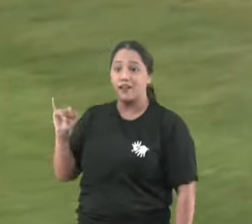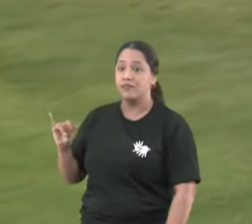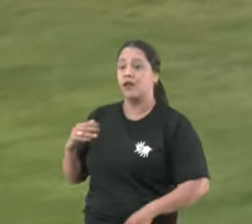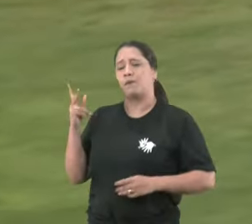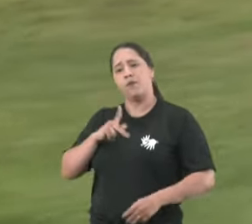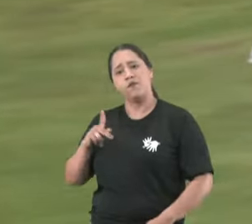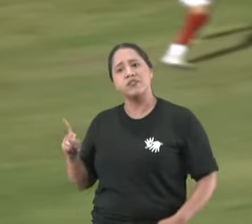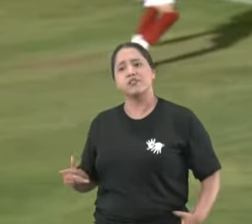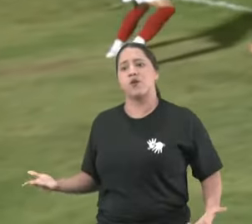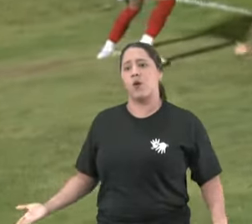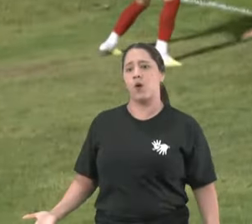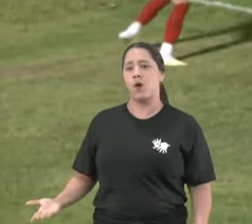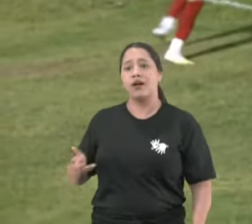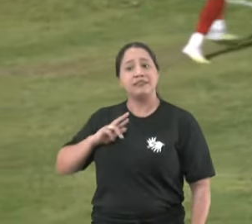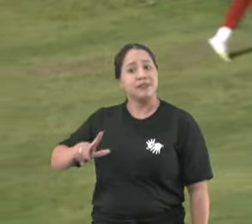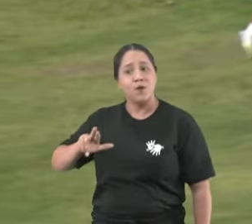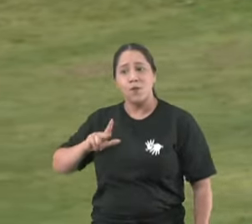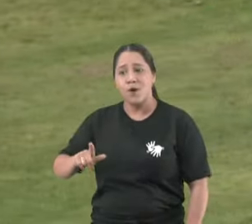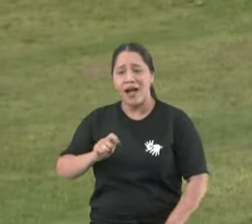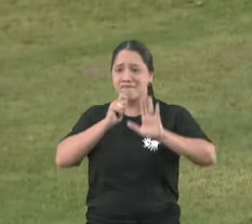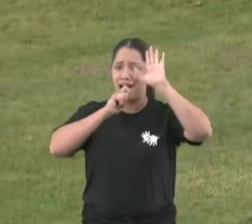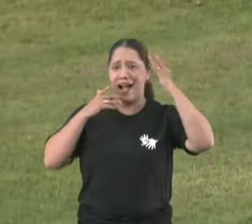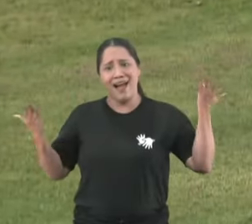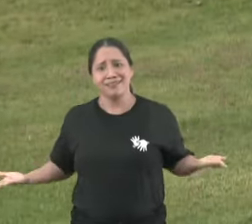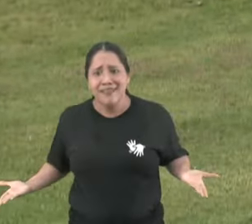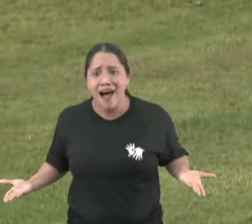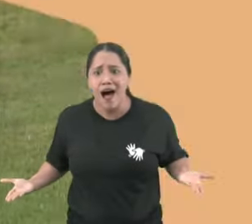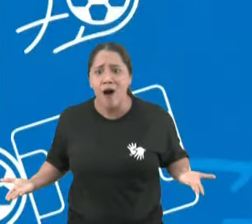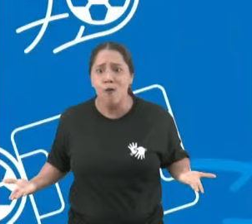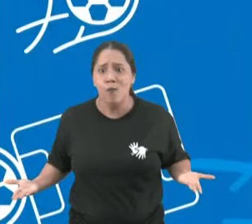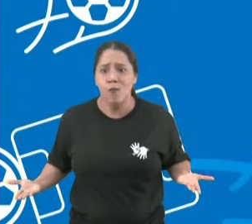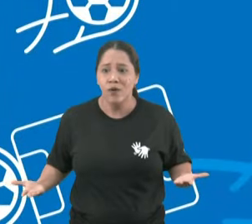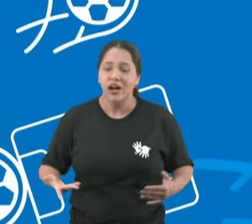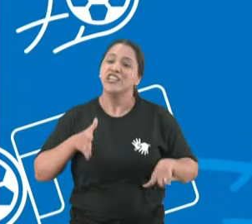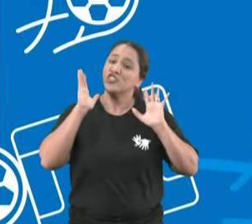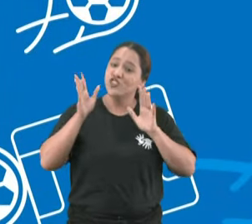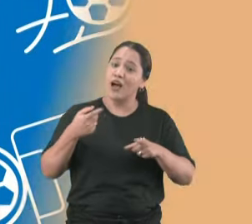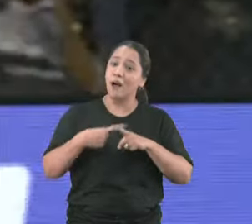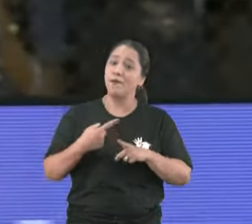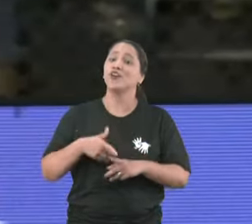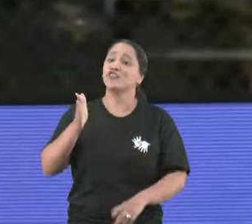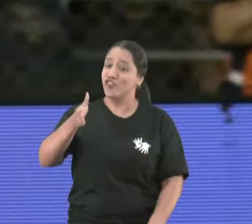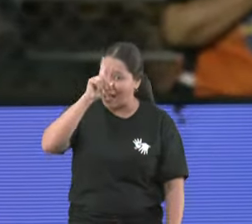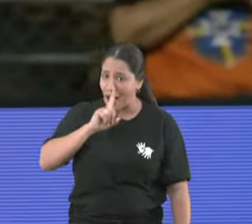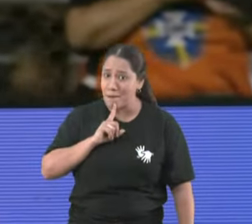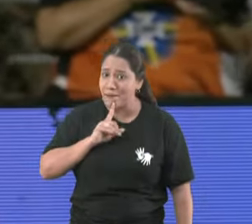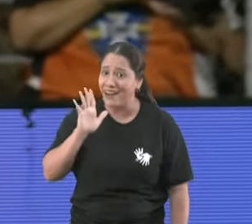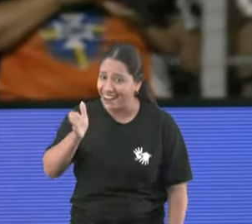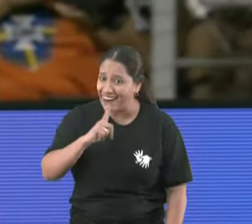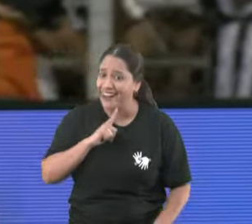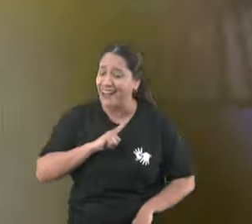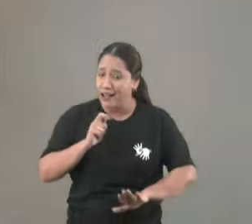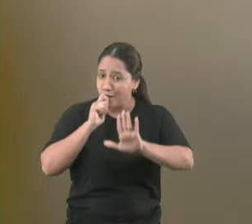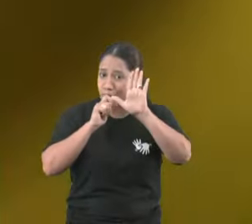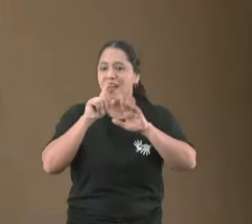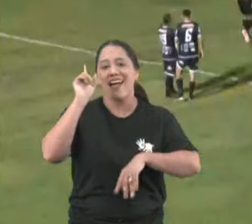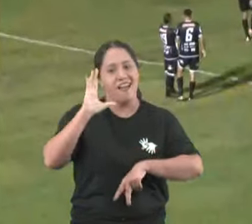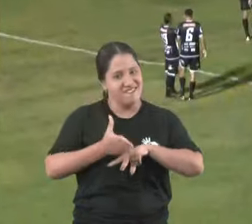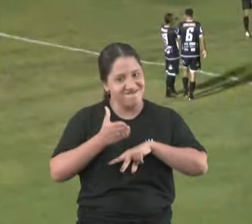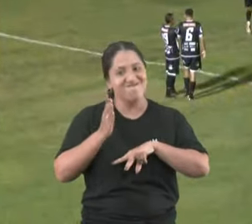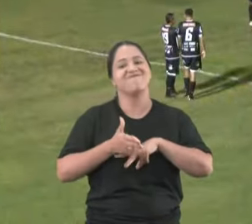professor, não era para cartão não, professor. Isso porque o Simon já tem amarelo, Alberto. Era uma falta